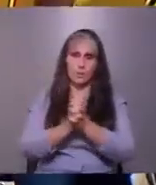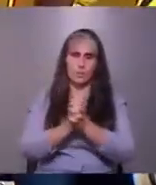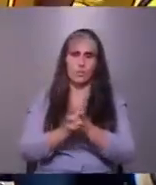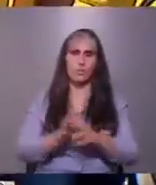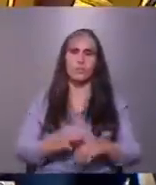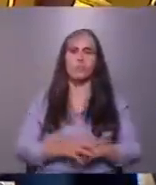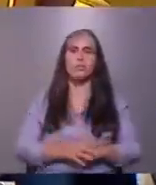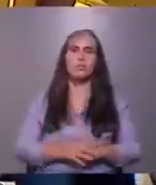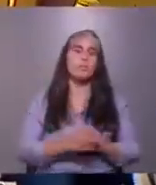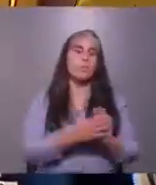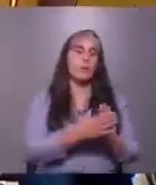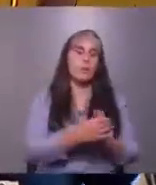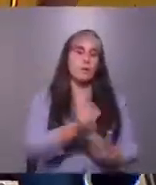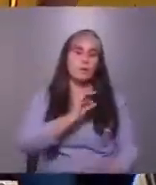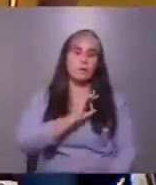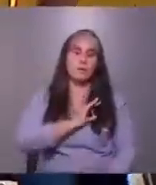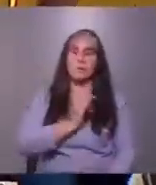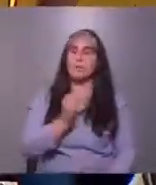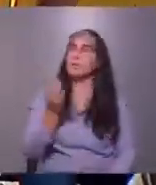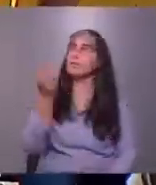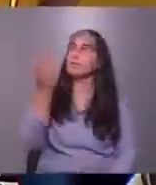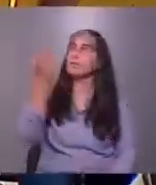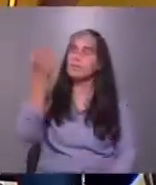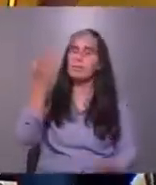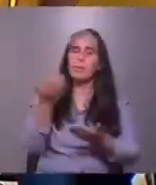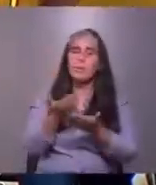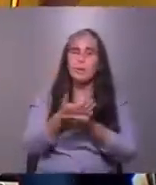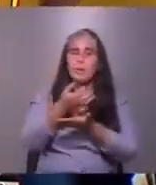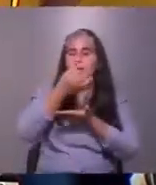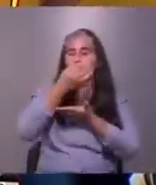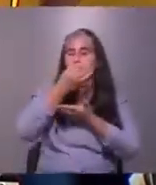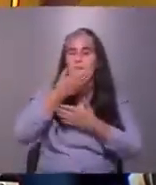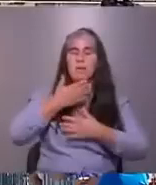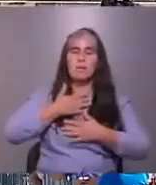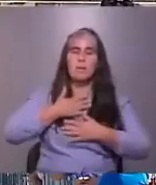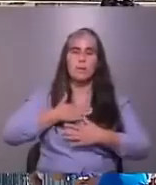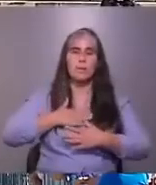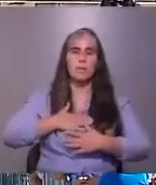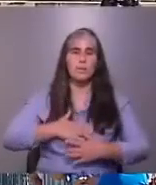Saciai, Senhor, a nossa fome.